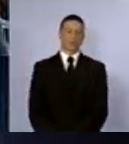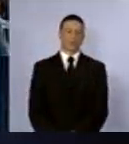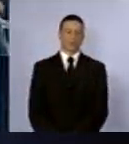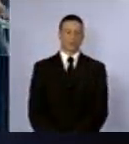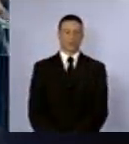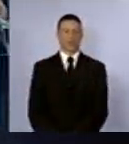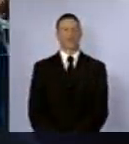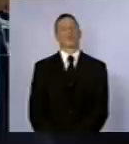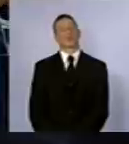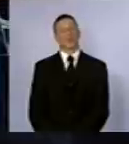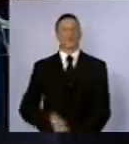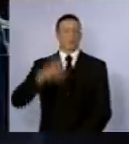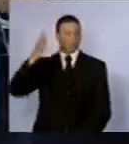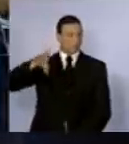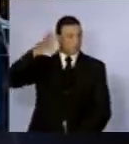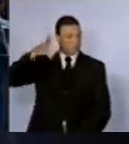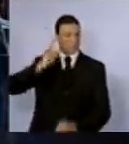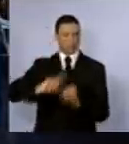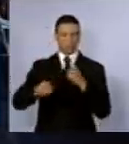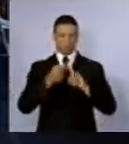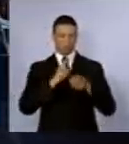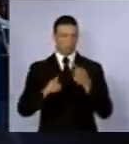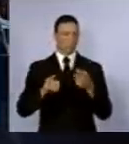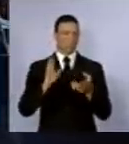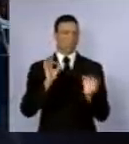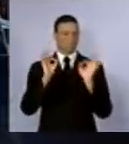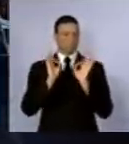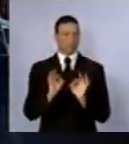assunto, a gente participa e efetivamente tem